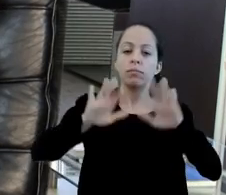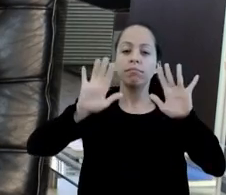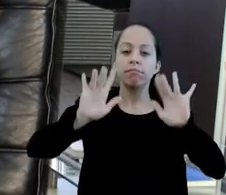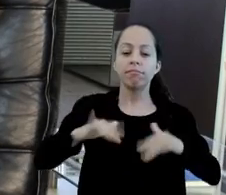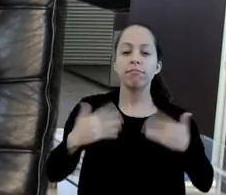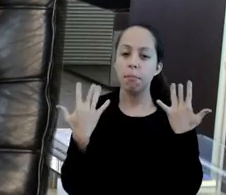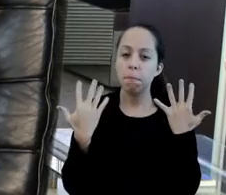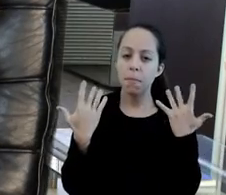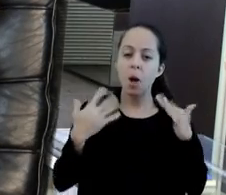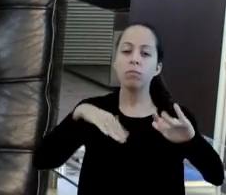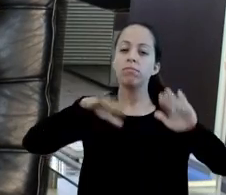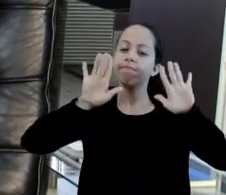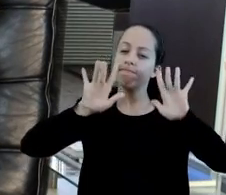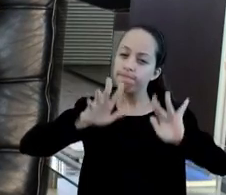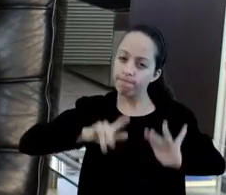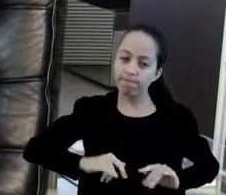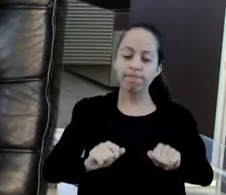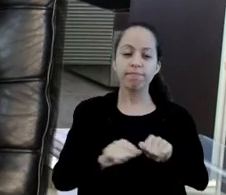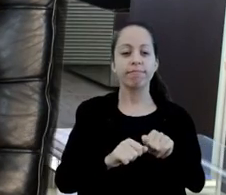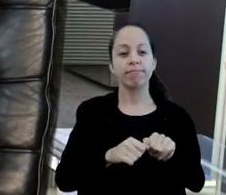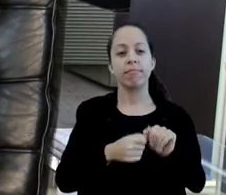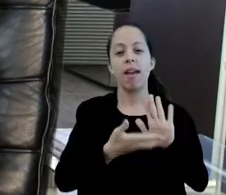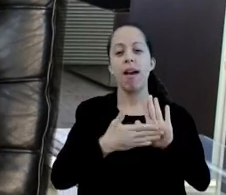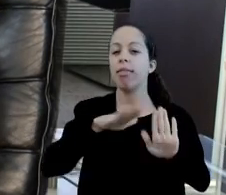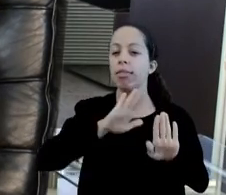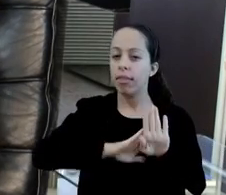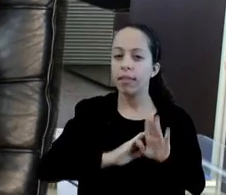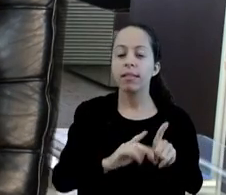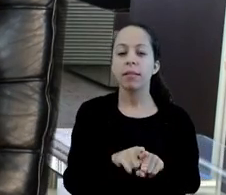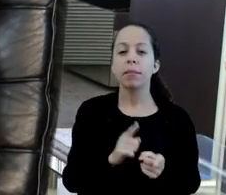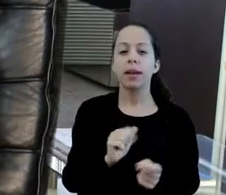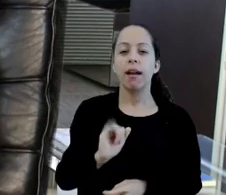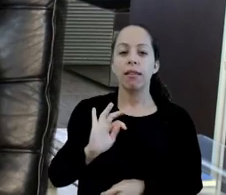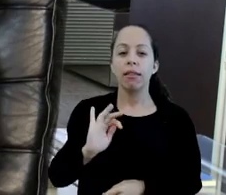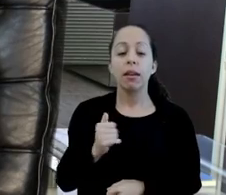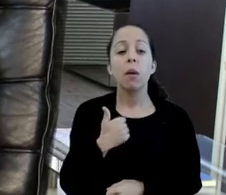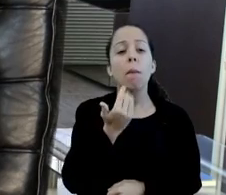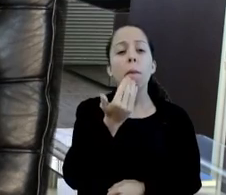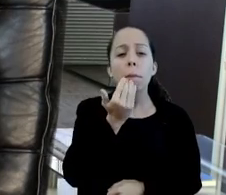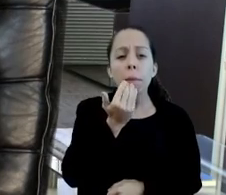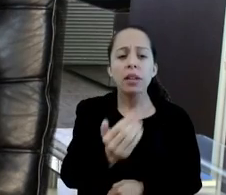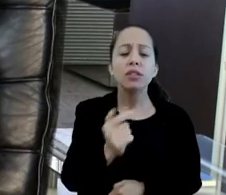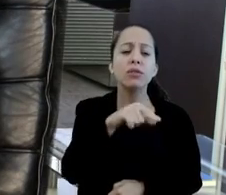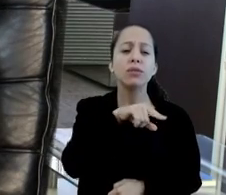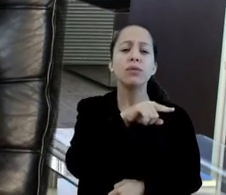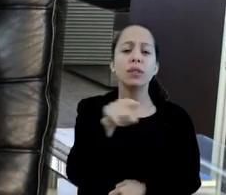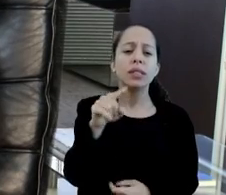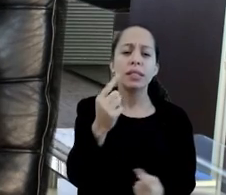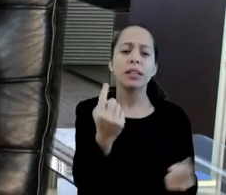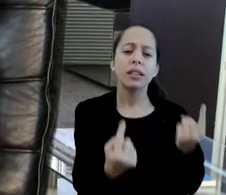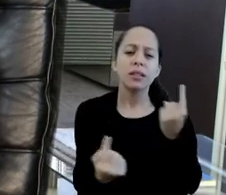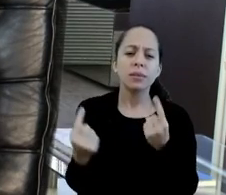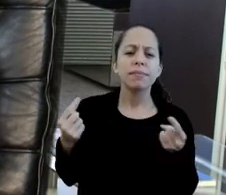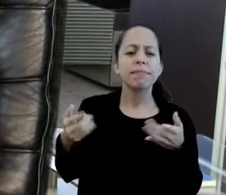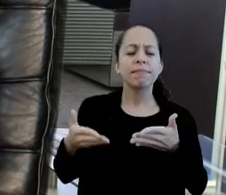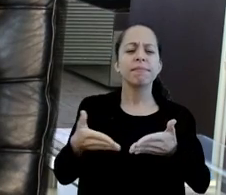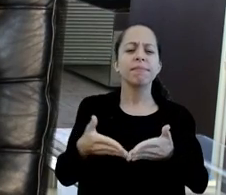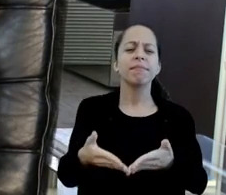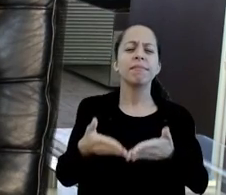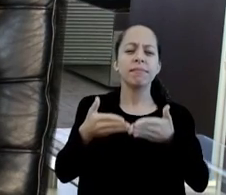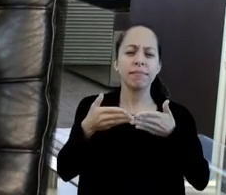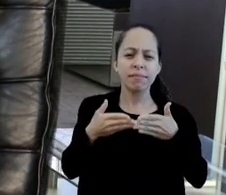vários cadernos. Então, eu peço para que cada um de vocês registrem as